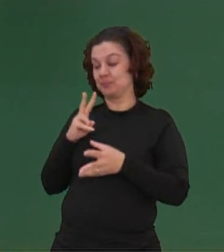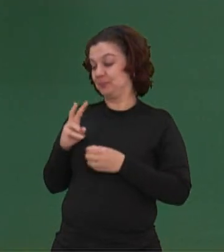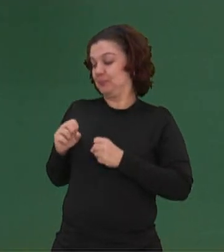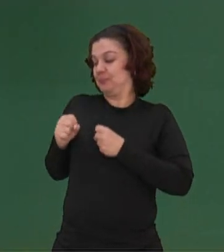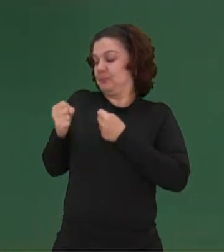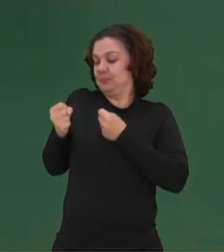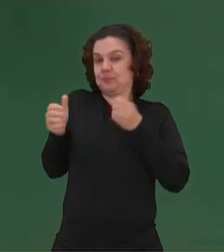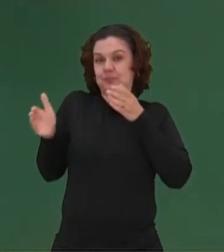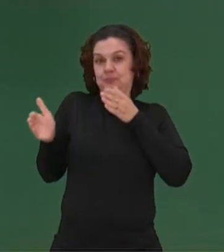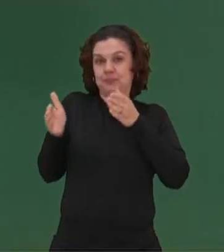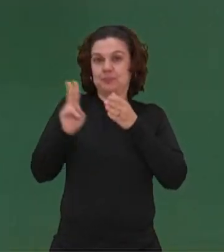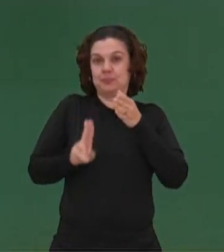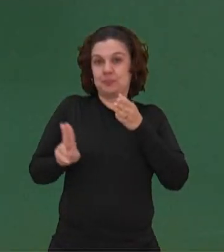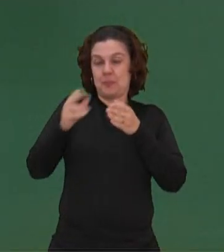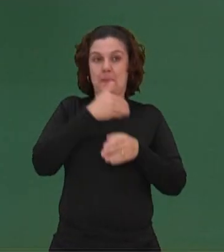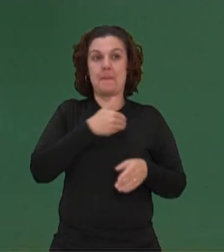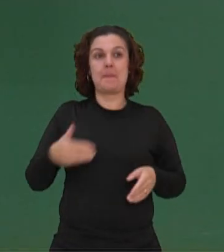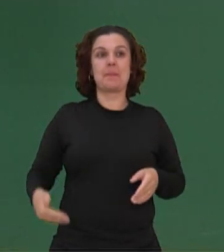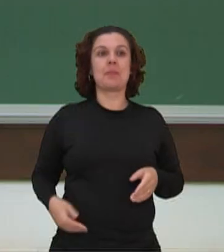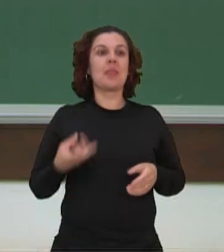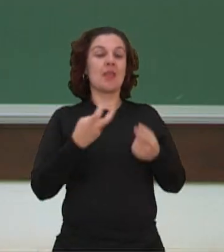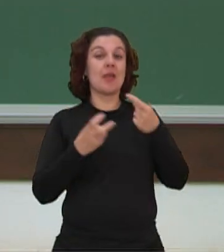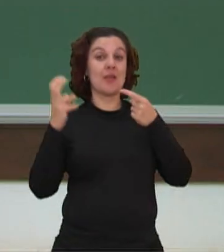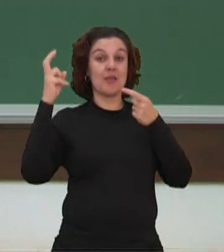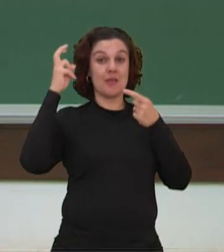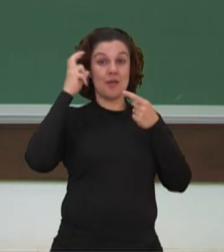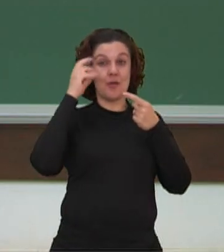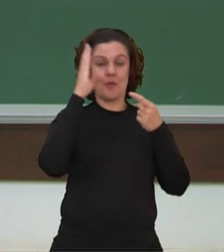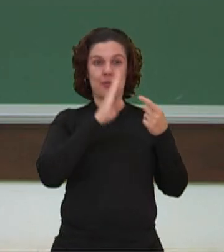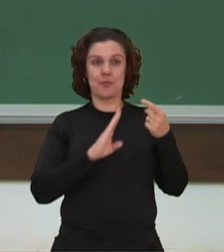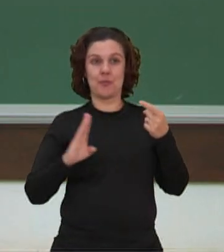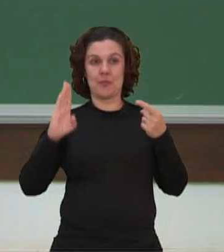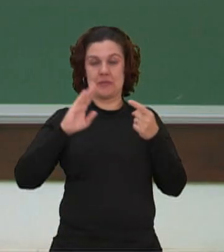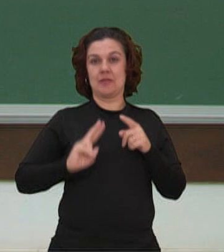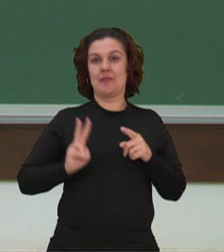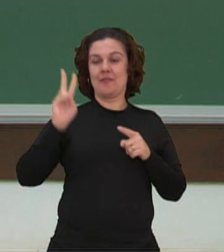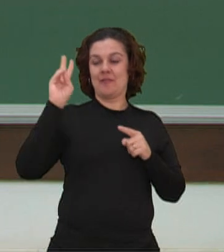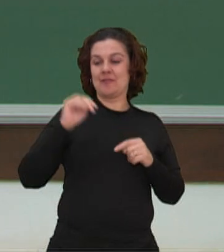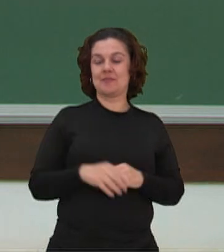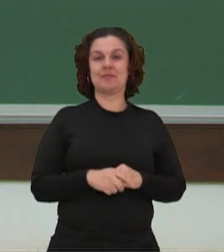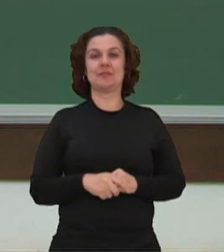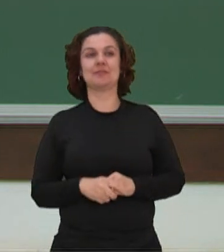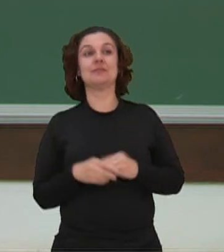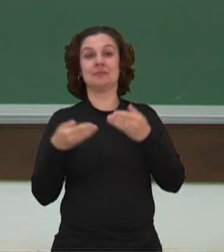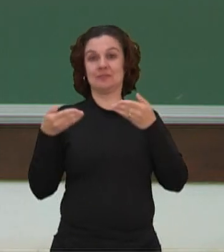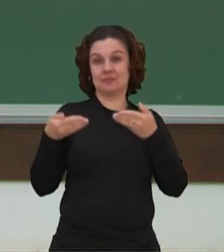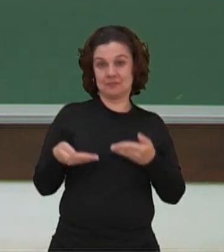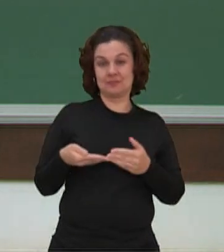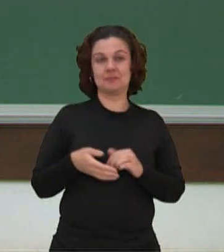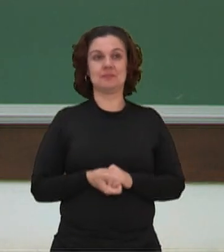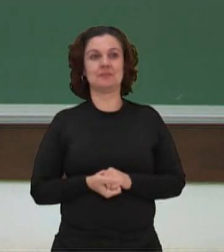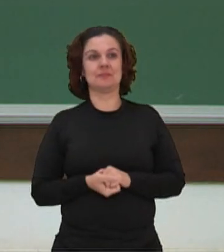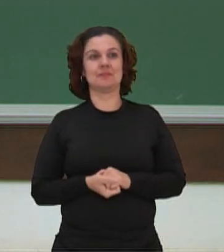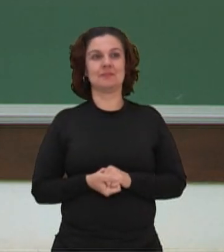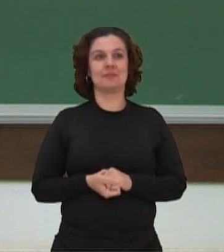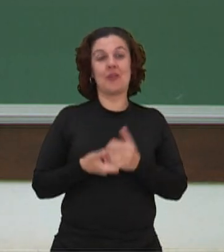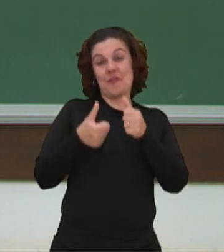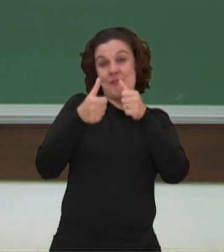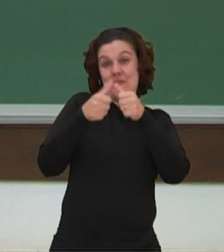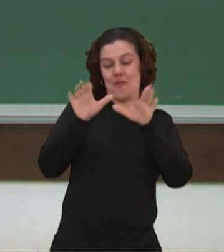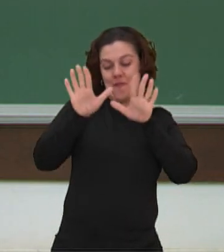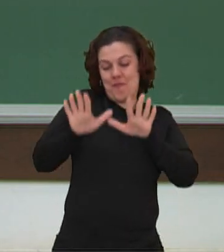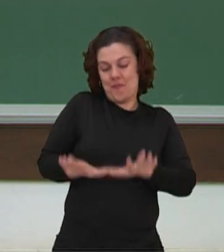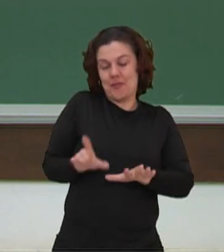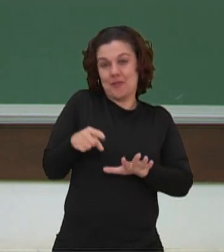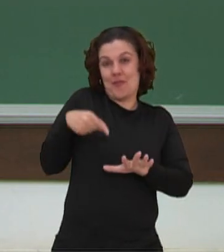período e foi usado pelo governo. E a cultura brasileira foi muito valorizada. É isso? A gente vai ficando por aqui então.